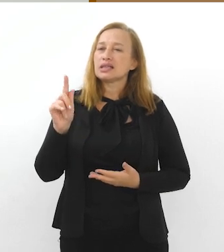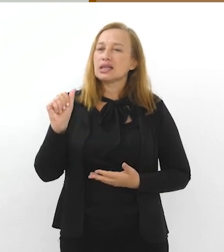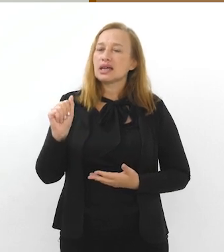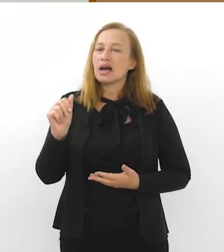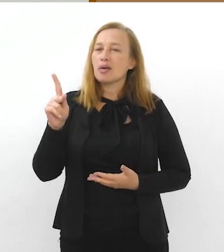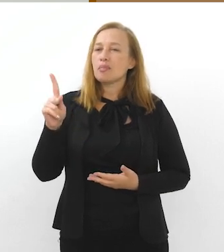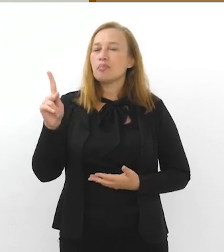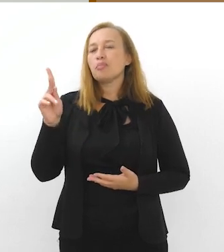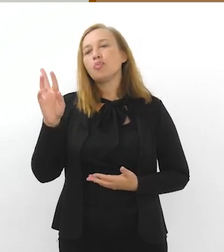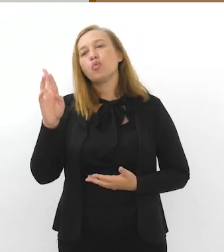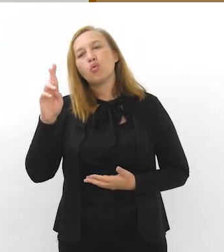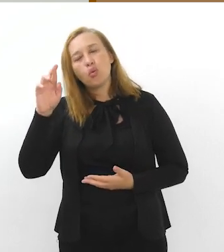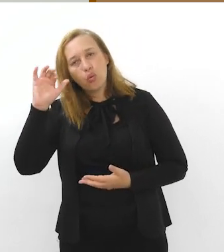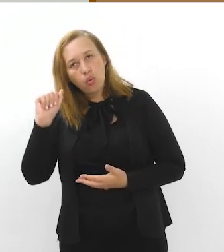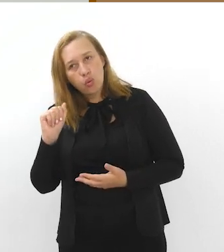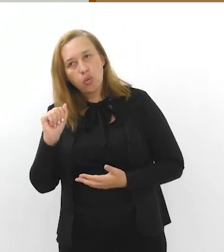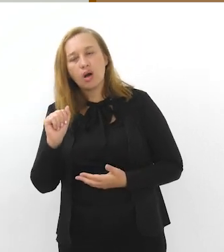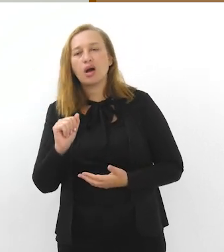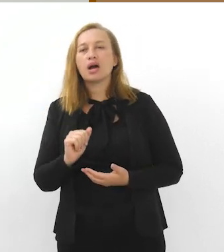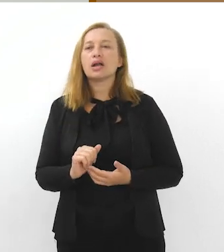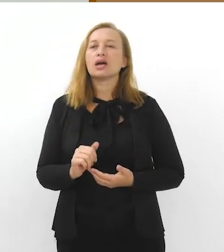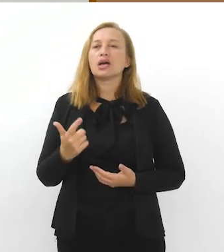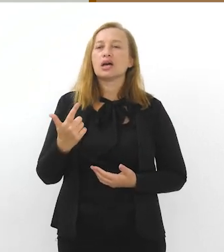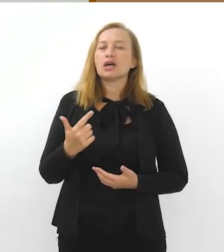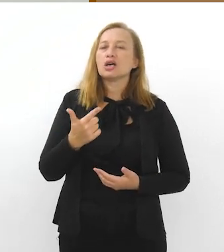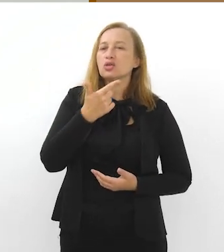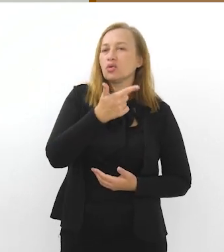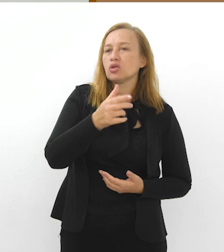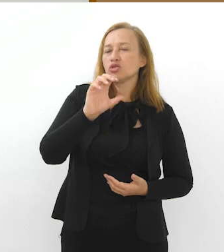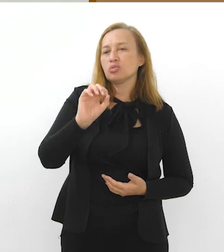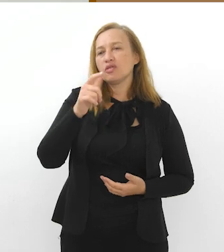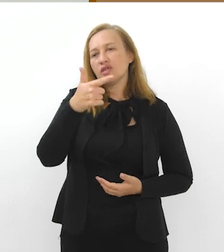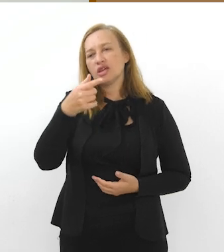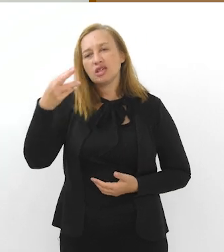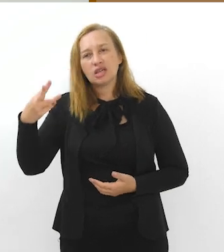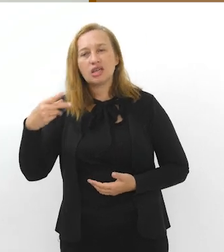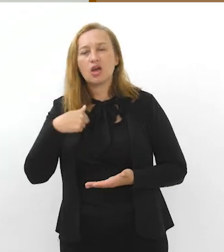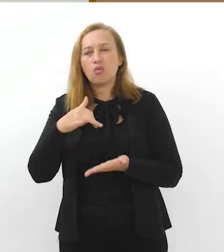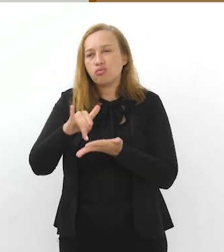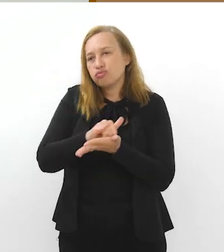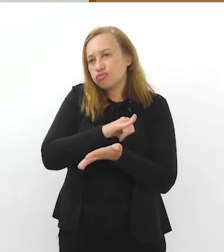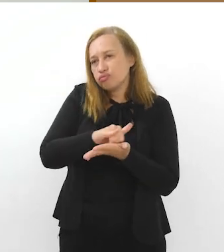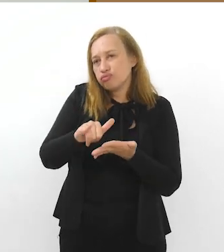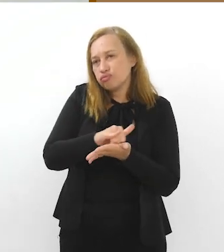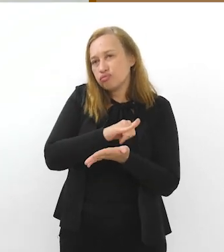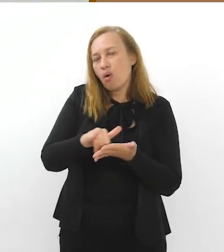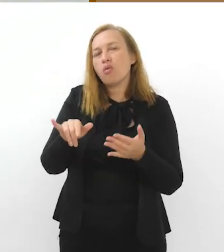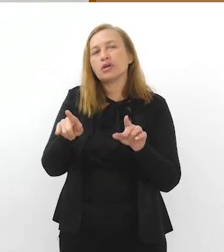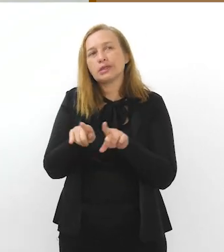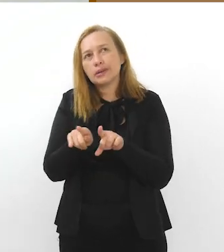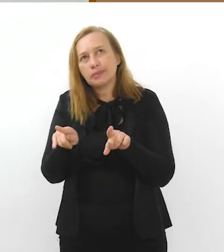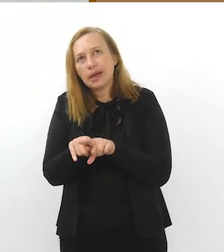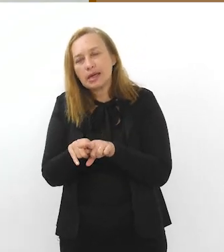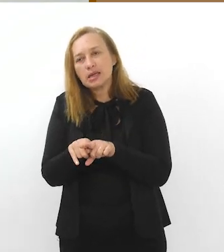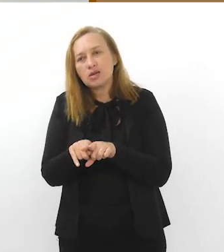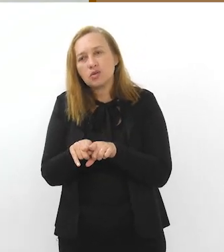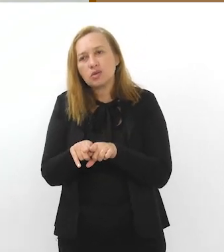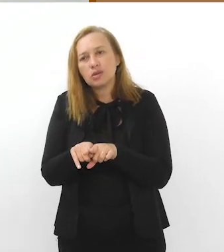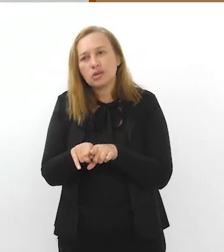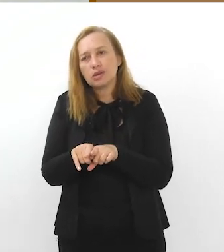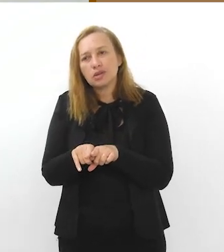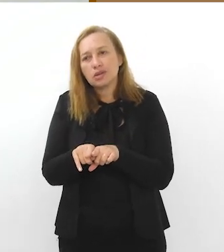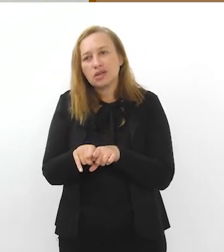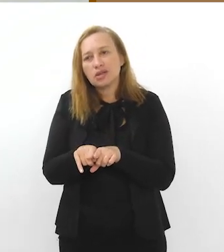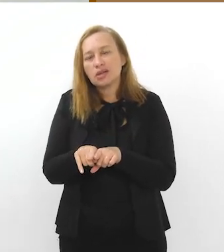Singapura, por aí também a obra vai, às vezes eu fico. Em 2023, eu fui para Nova York, expus lá também.